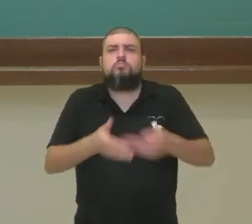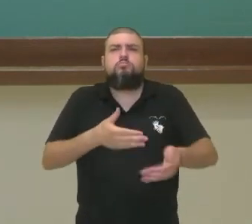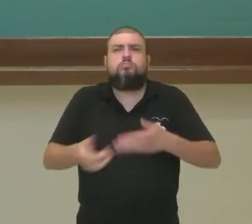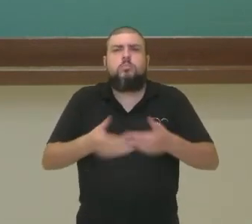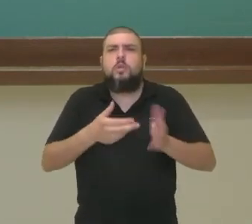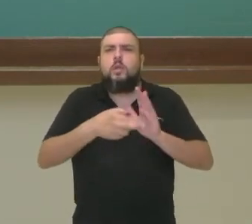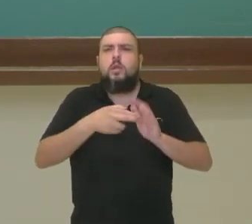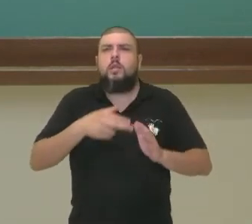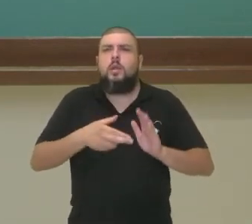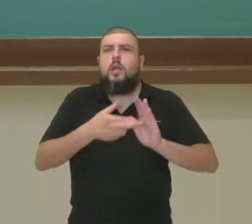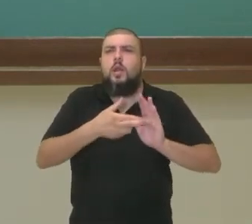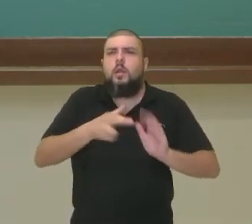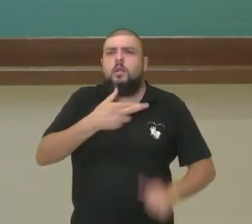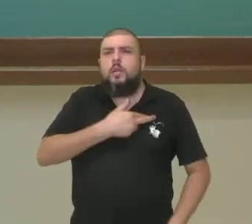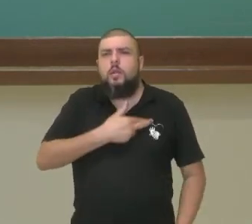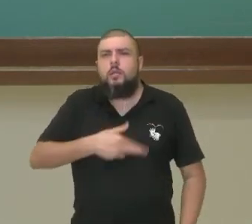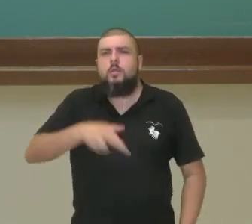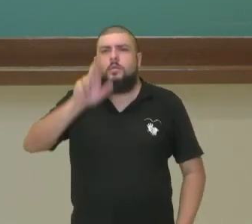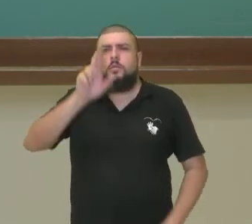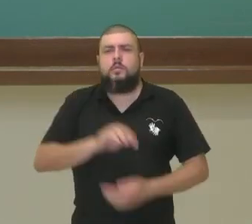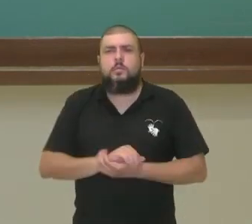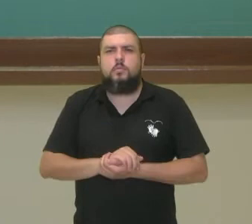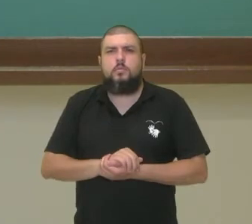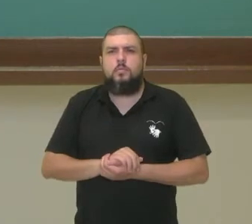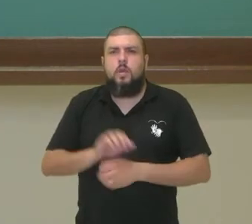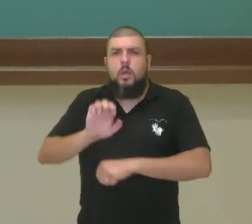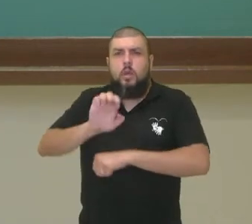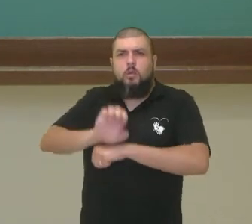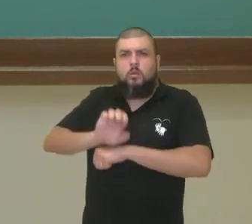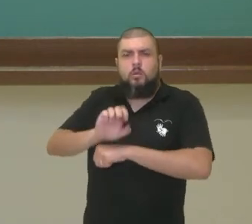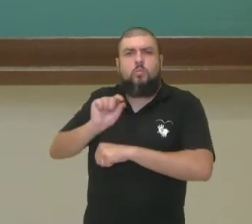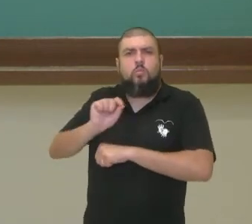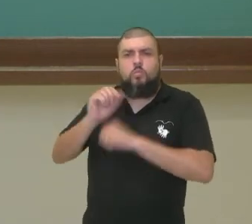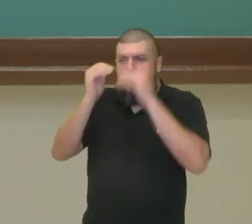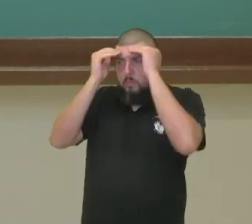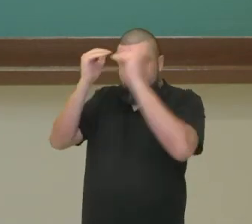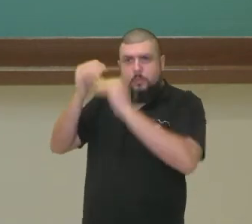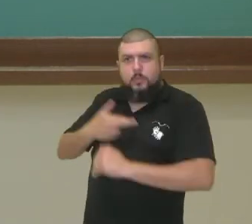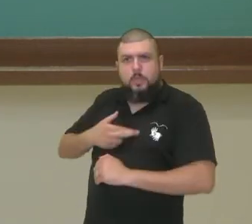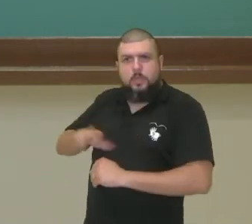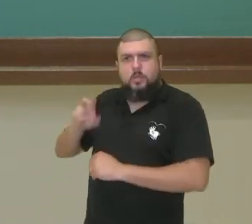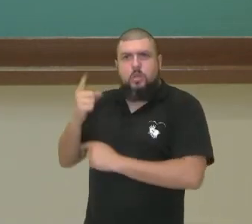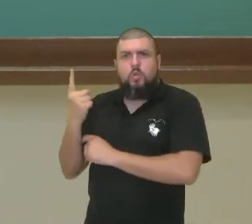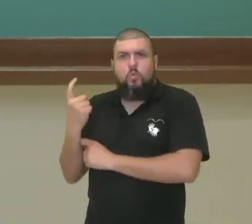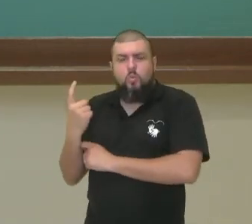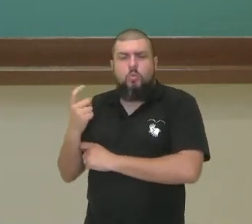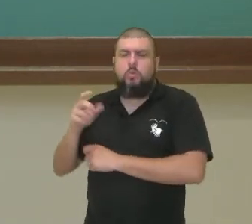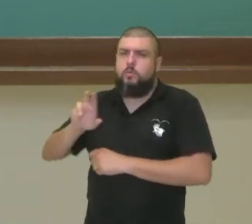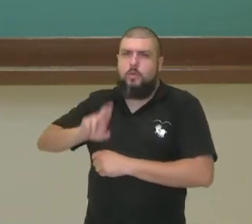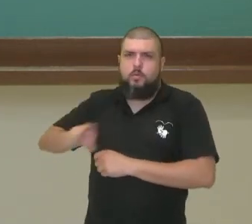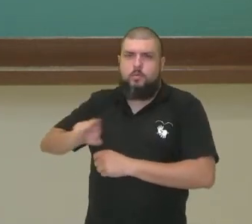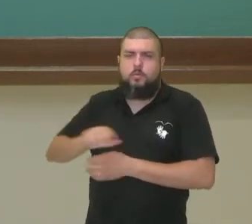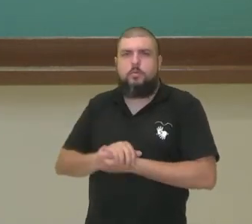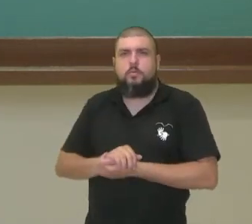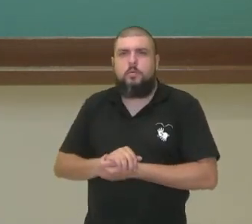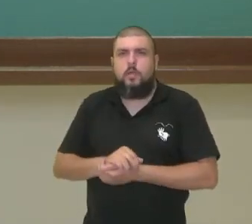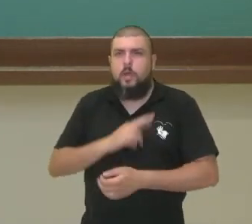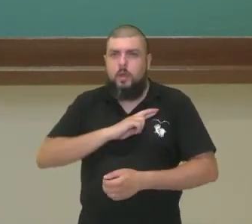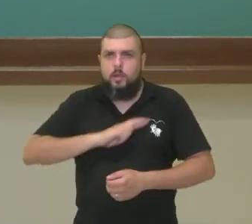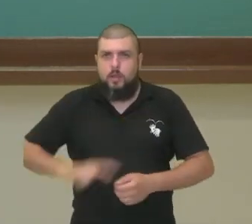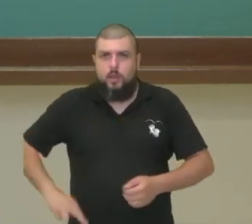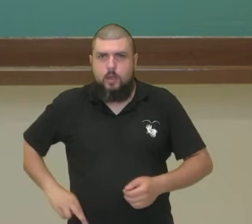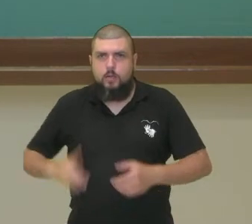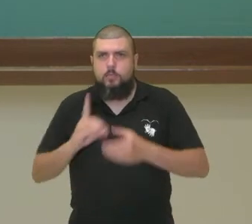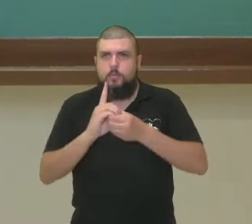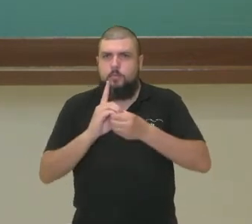o Estado não é de uma religião específica e nem poderia ser. Afinal de contas, uma república democrática, uma democracia como a que